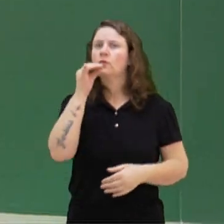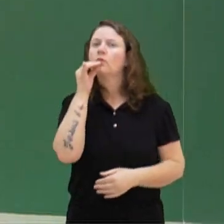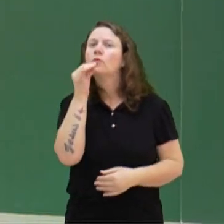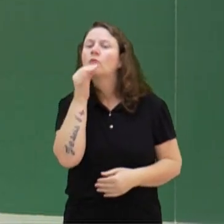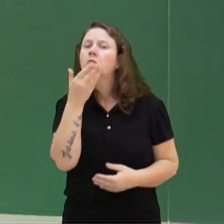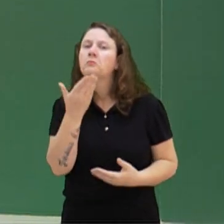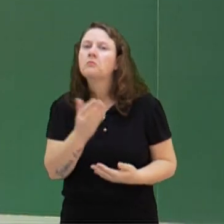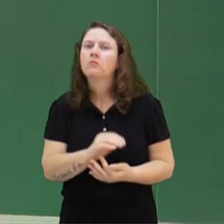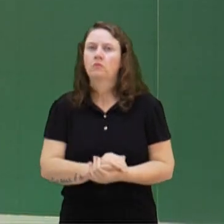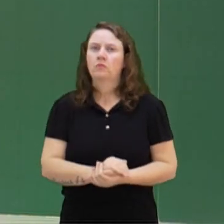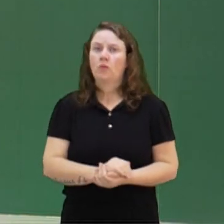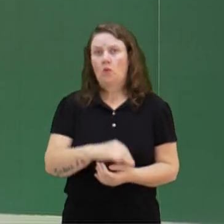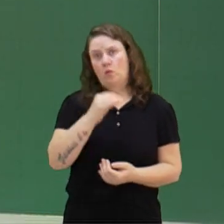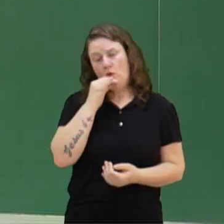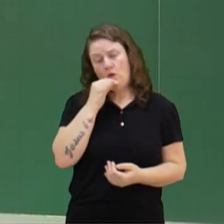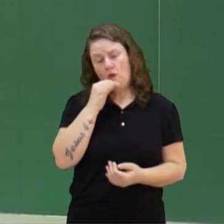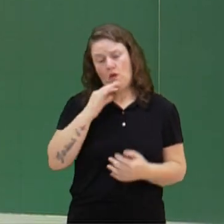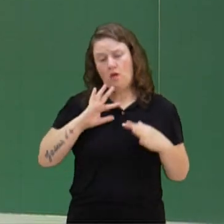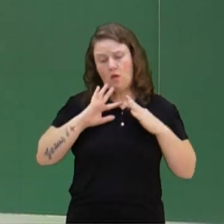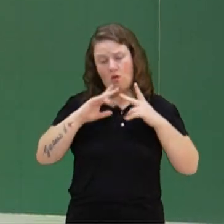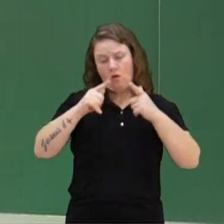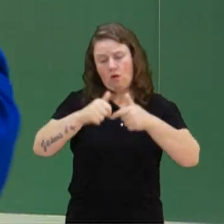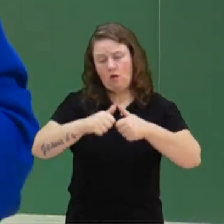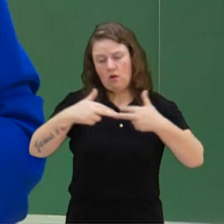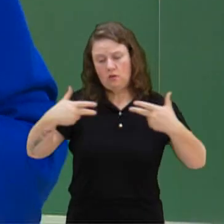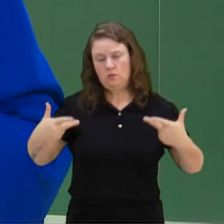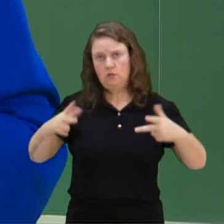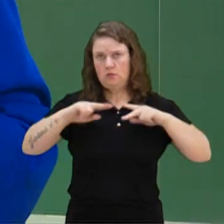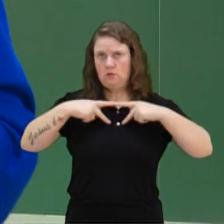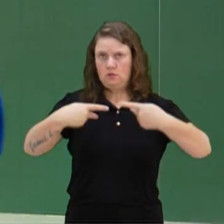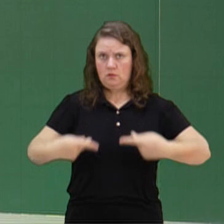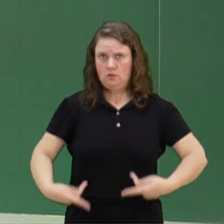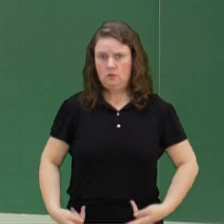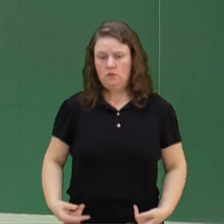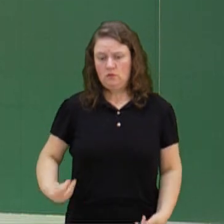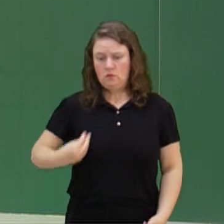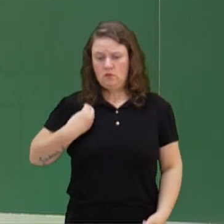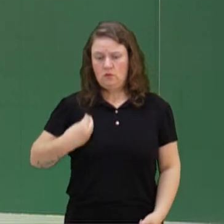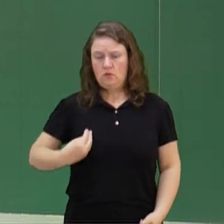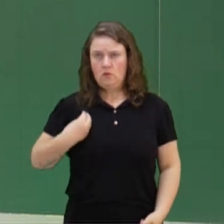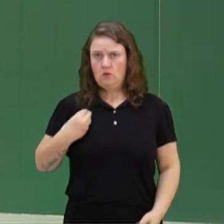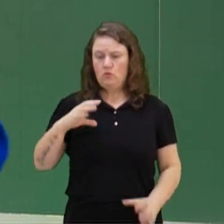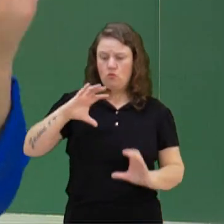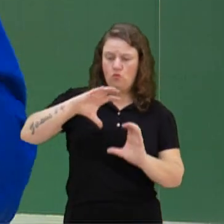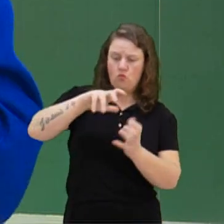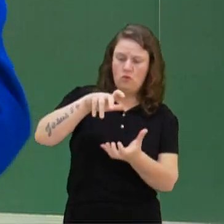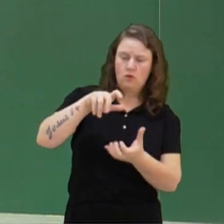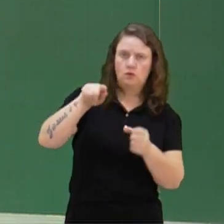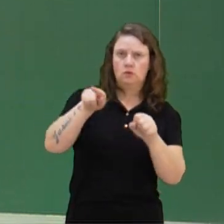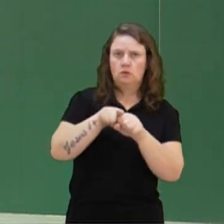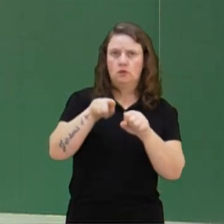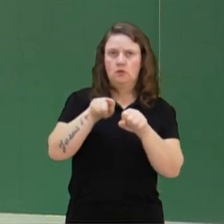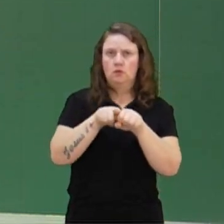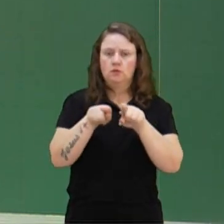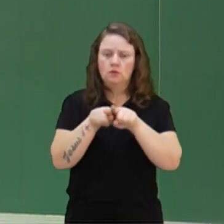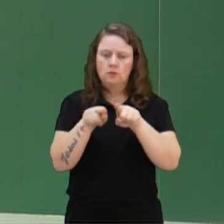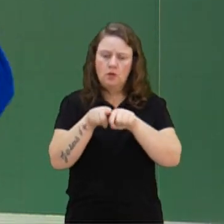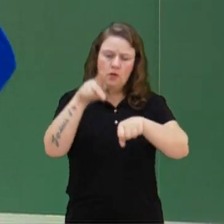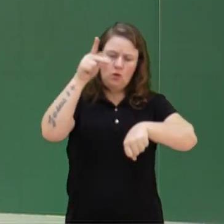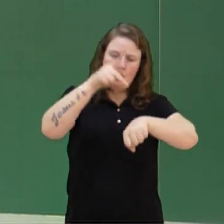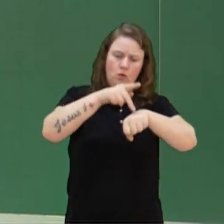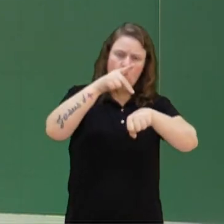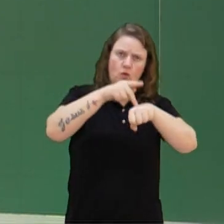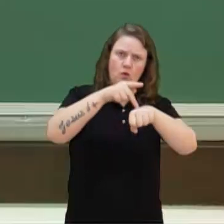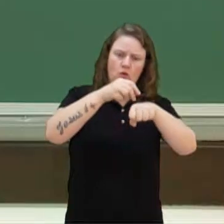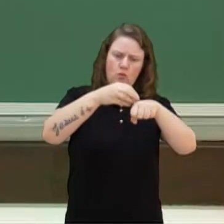dei, sobre os seres que habitam nela, sobre as composições dos minérios que tem na Terra. Eu poderia